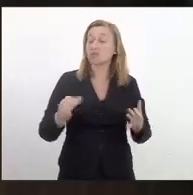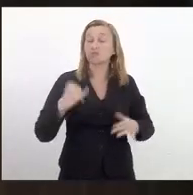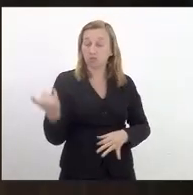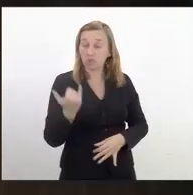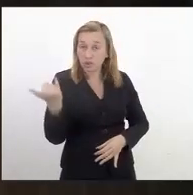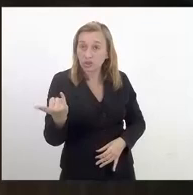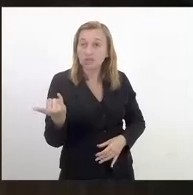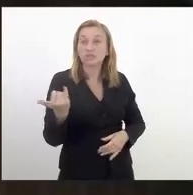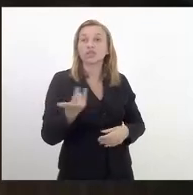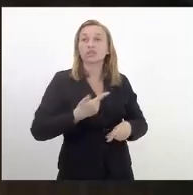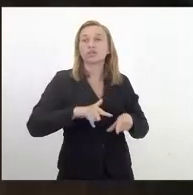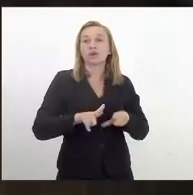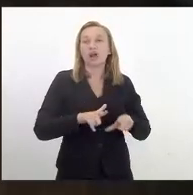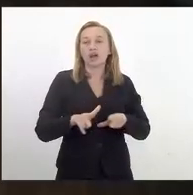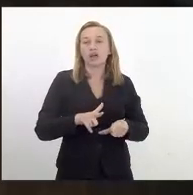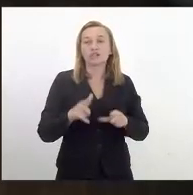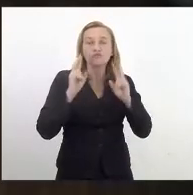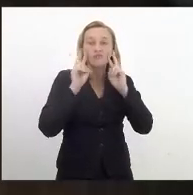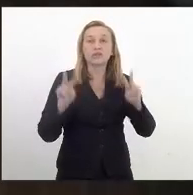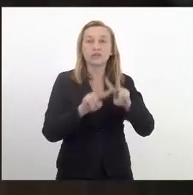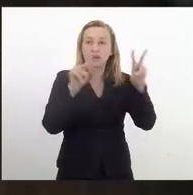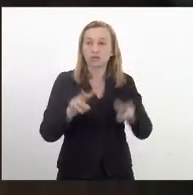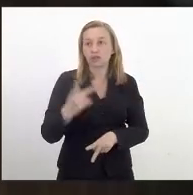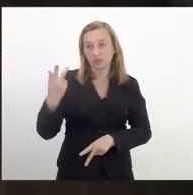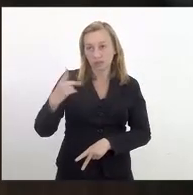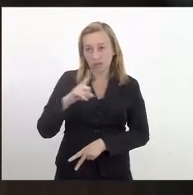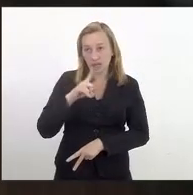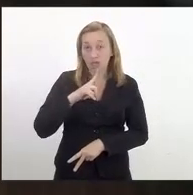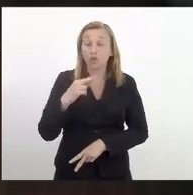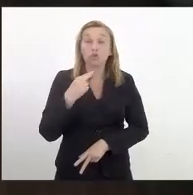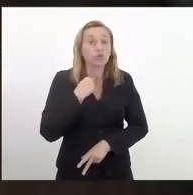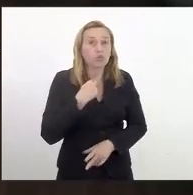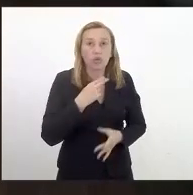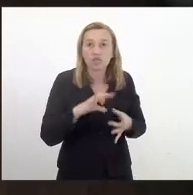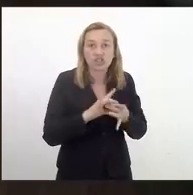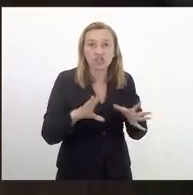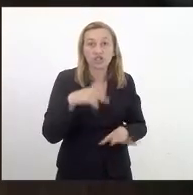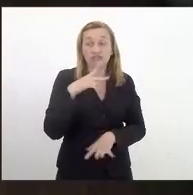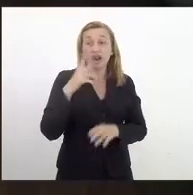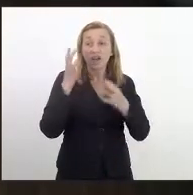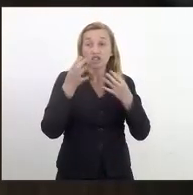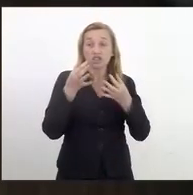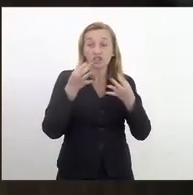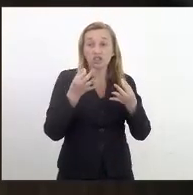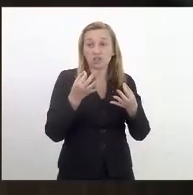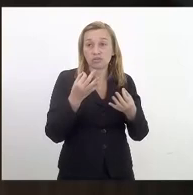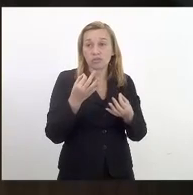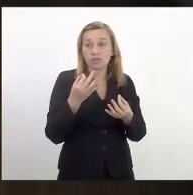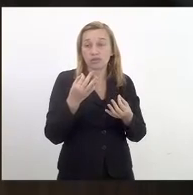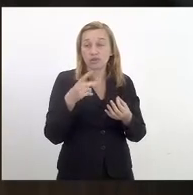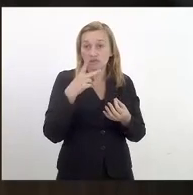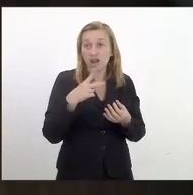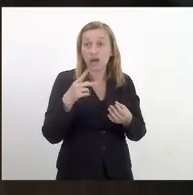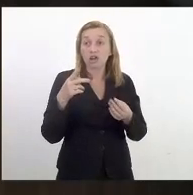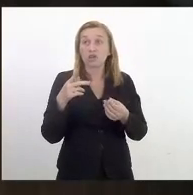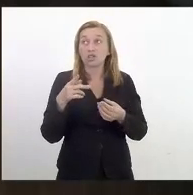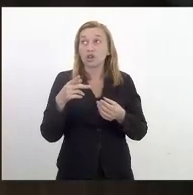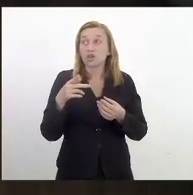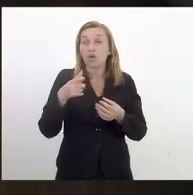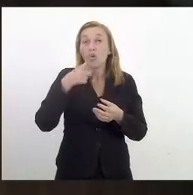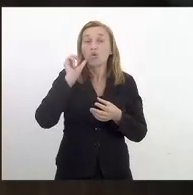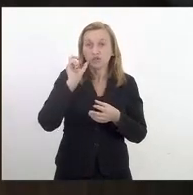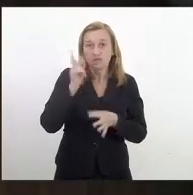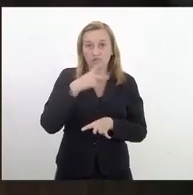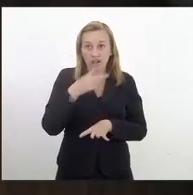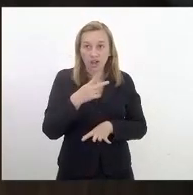importante visão que tem e eu não posso deixar seu presente chamar atenção Para uma fala que foi dada ontem e eu